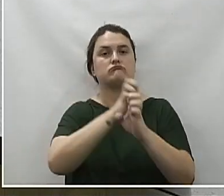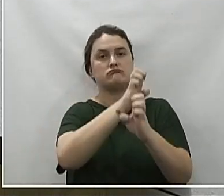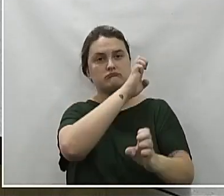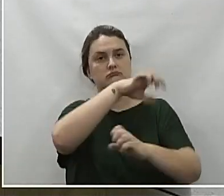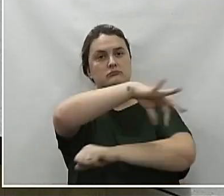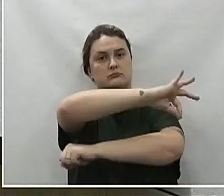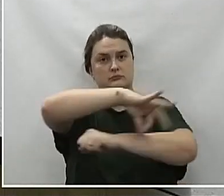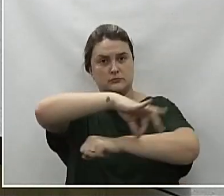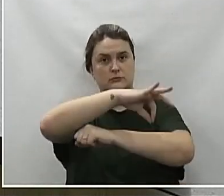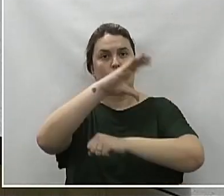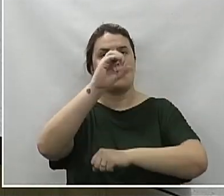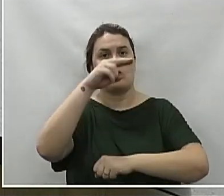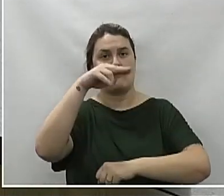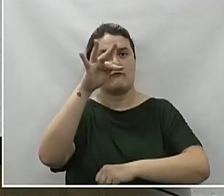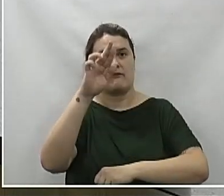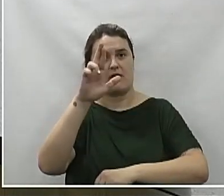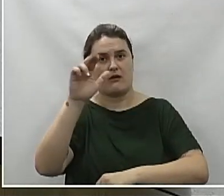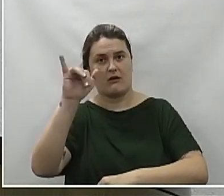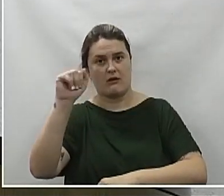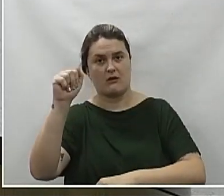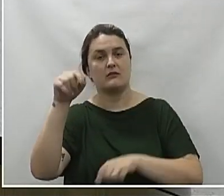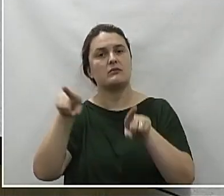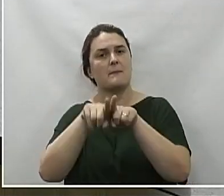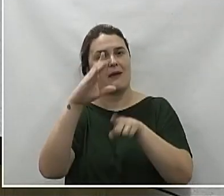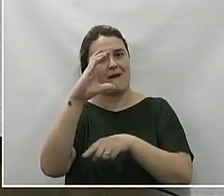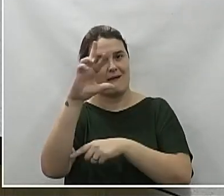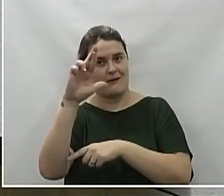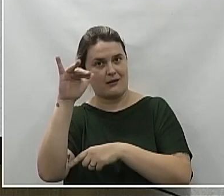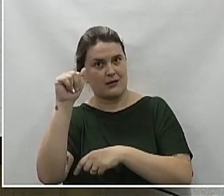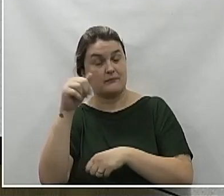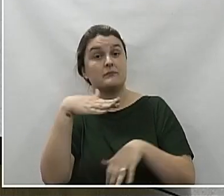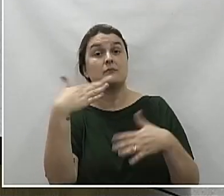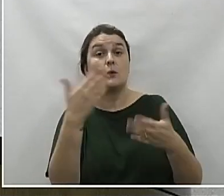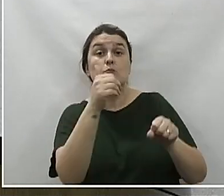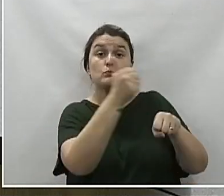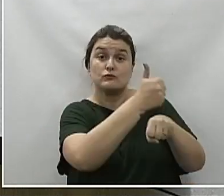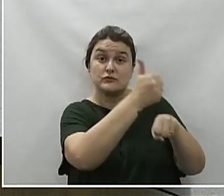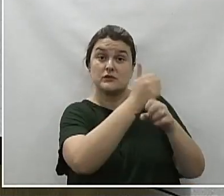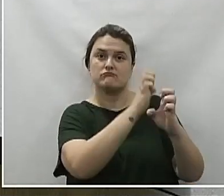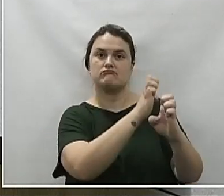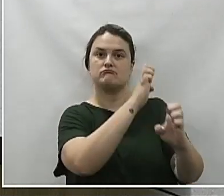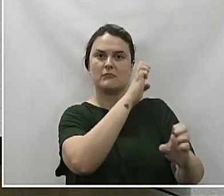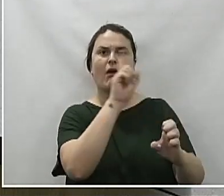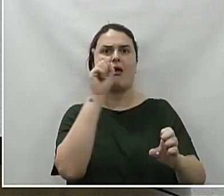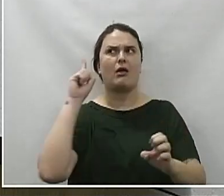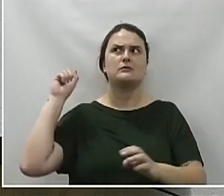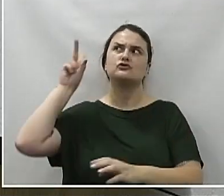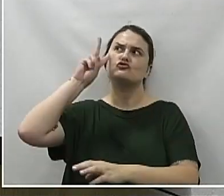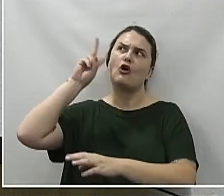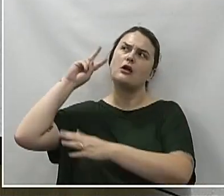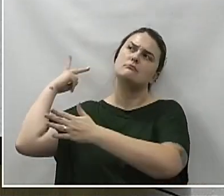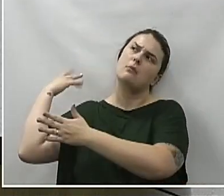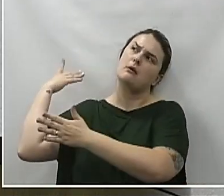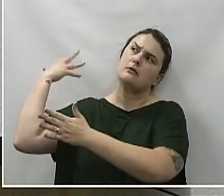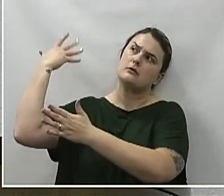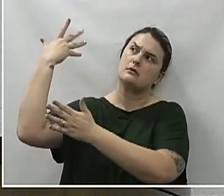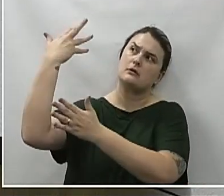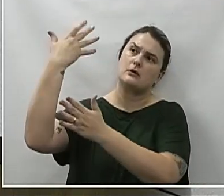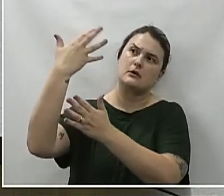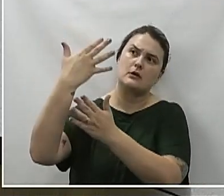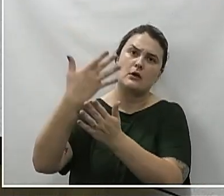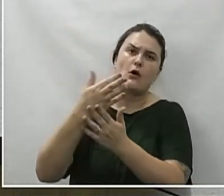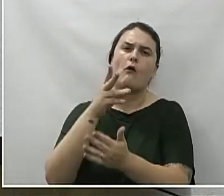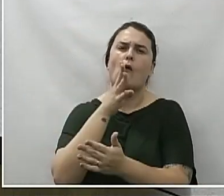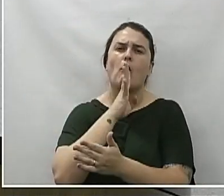ou confea e os creas a profissão da engenharia é um bem cultural da humanidade construído pelos